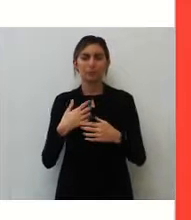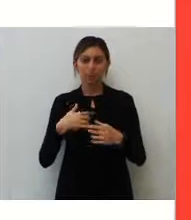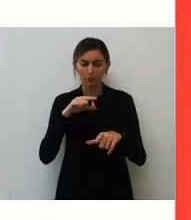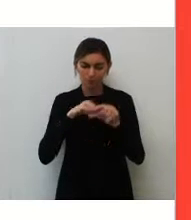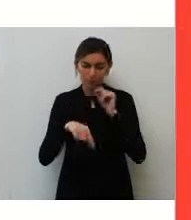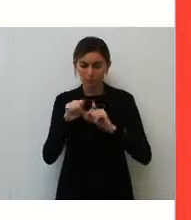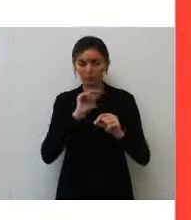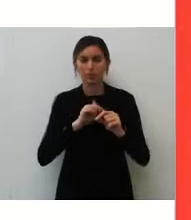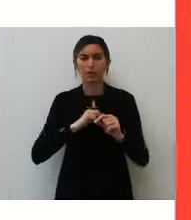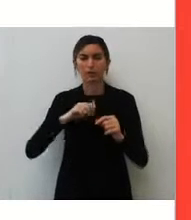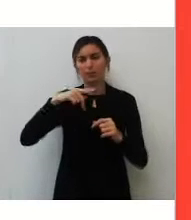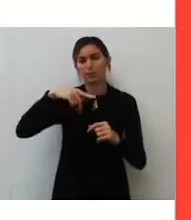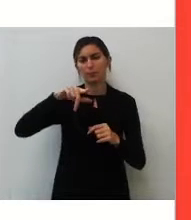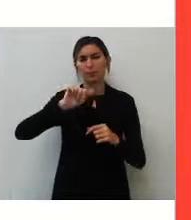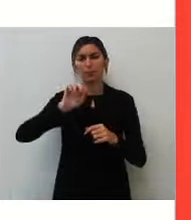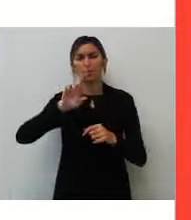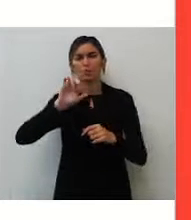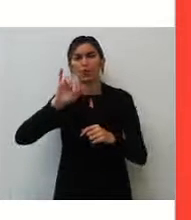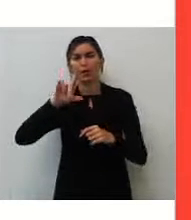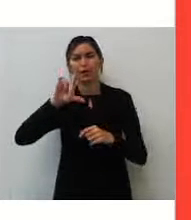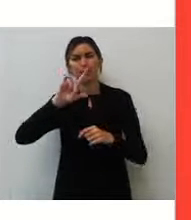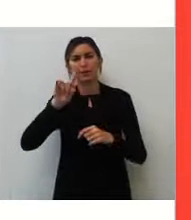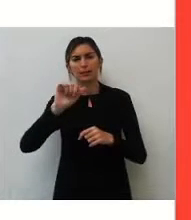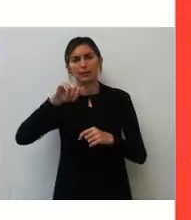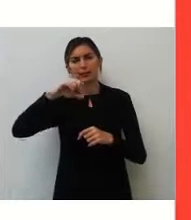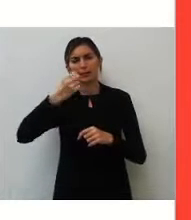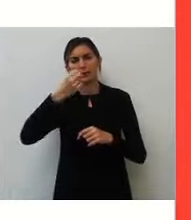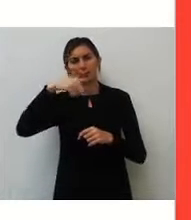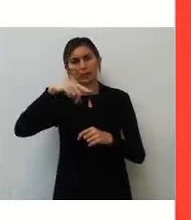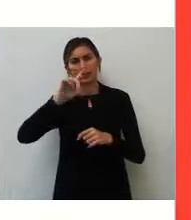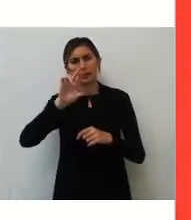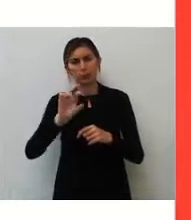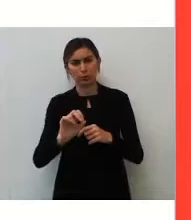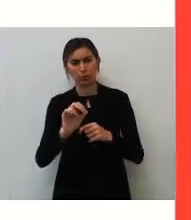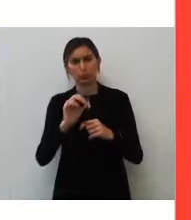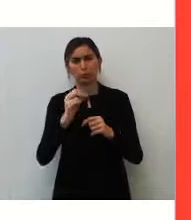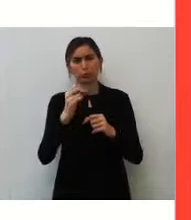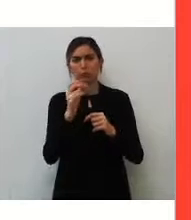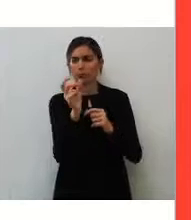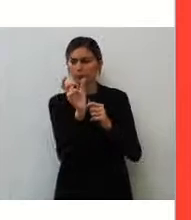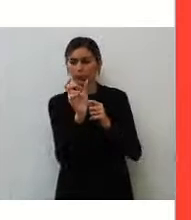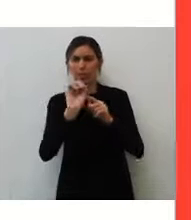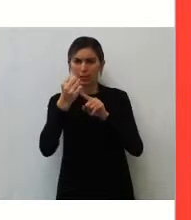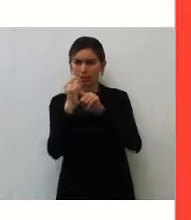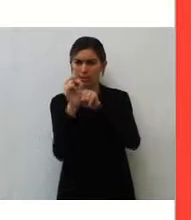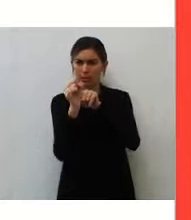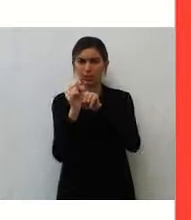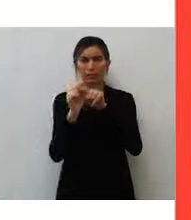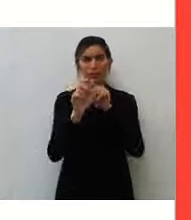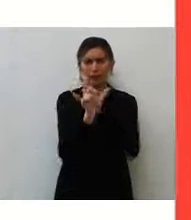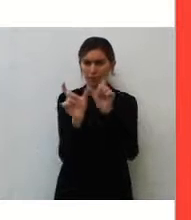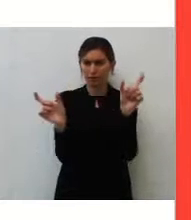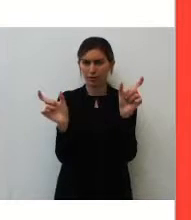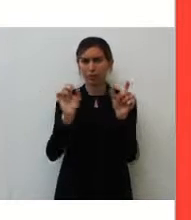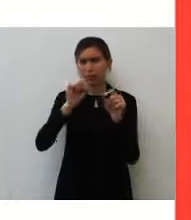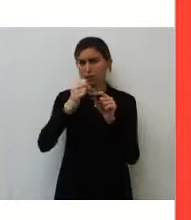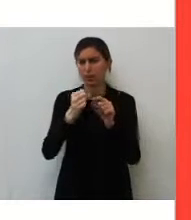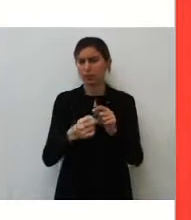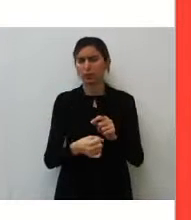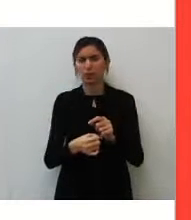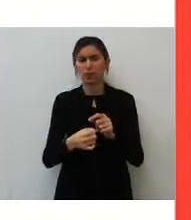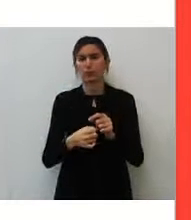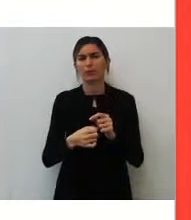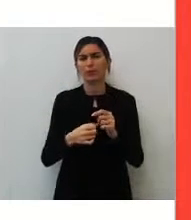alternativa em que plurale pluralizando-se a frase as palavras destacadas irrita permanecem